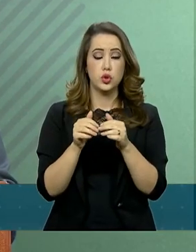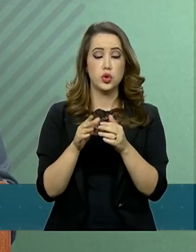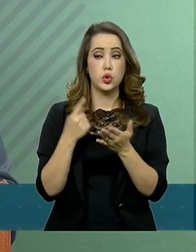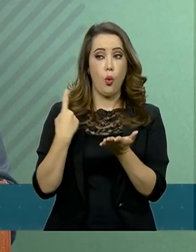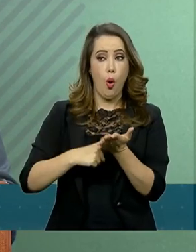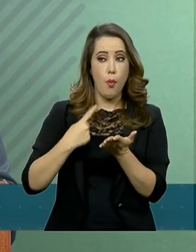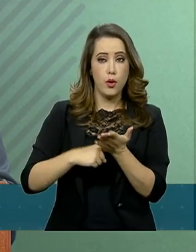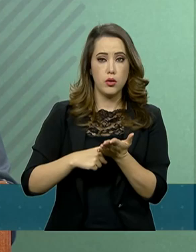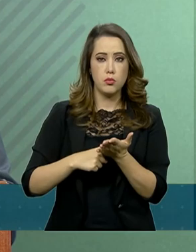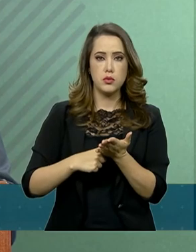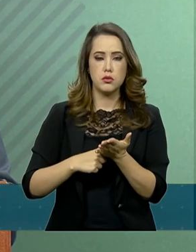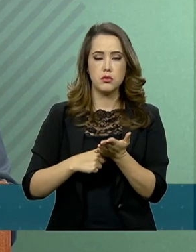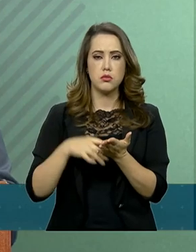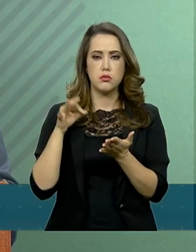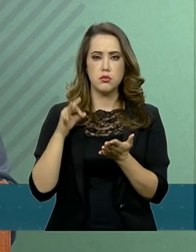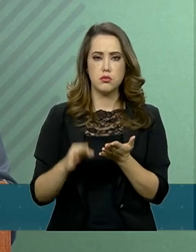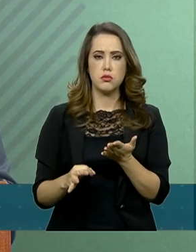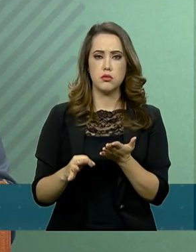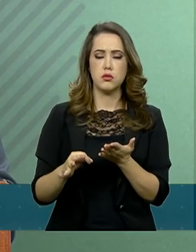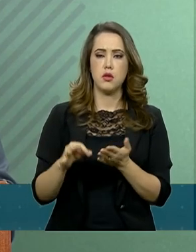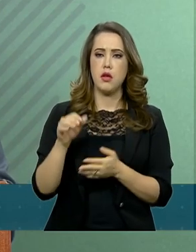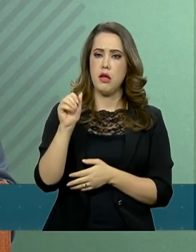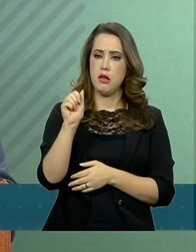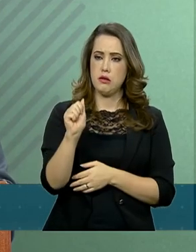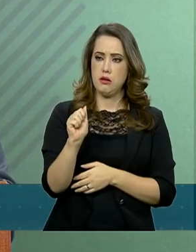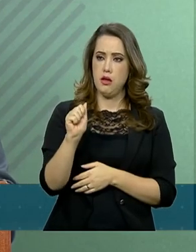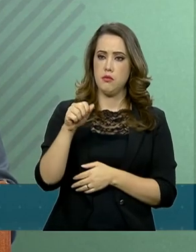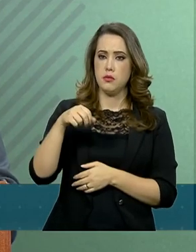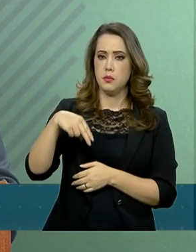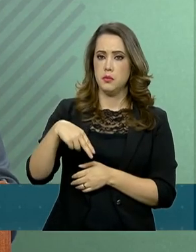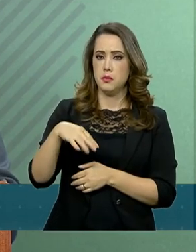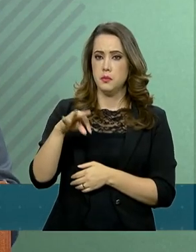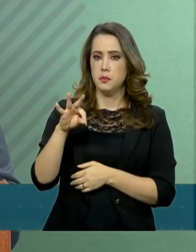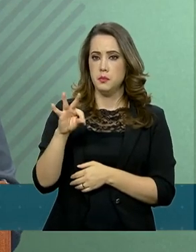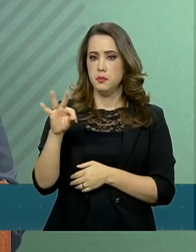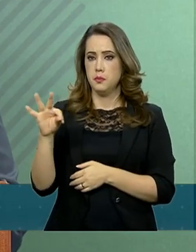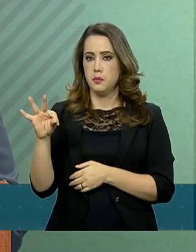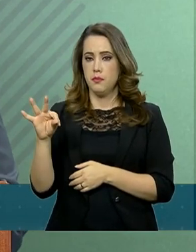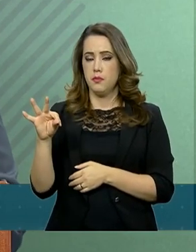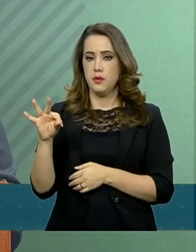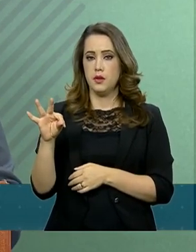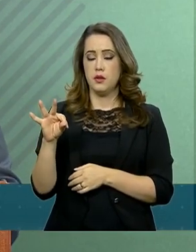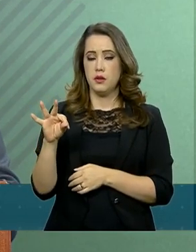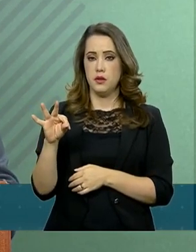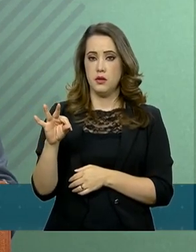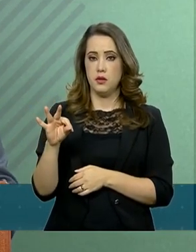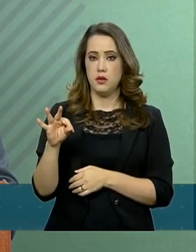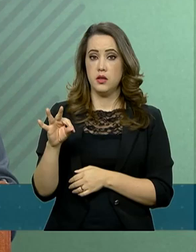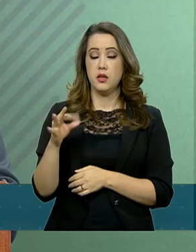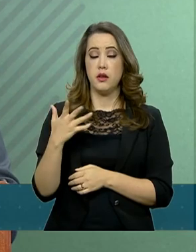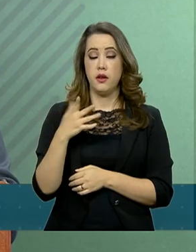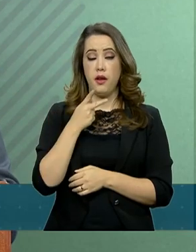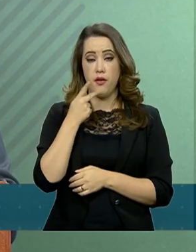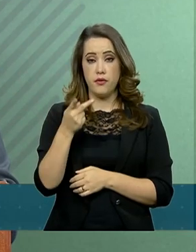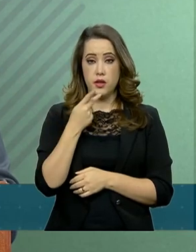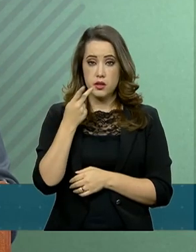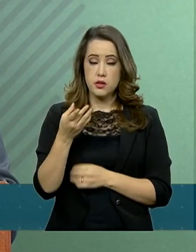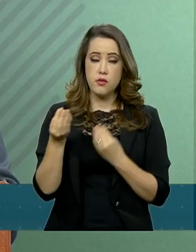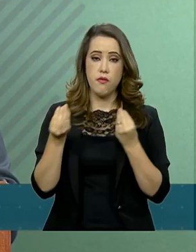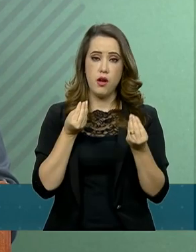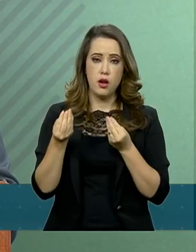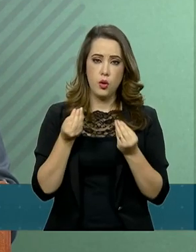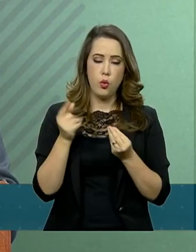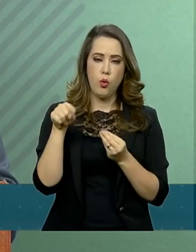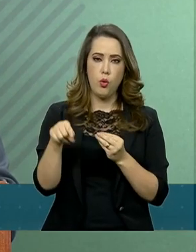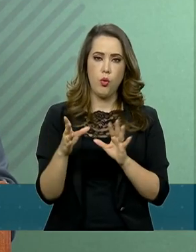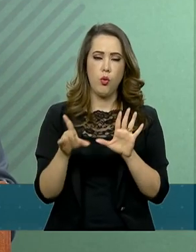de transportes terrestres a ntt que delibere sobre a suspensão cautelar da resolução